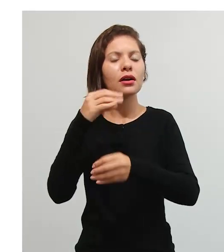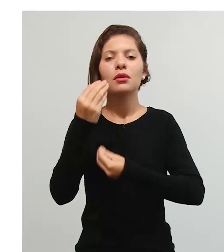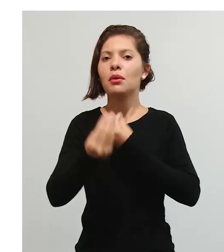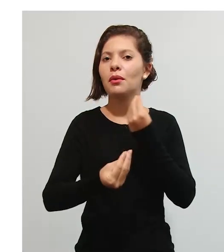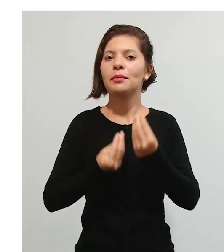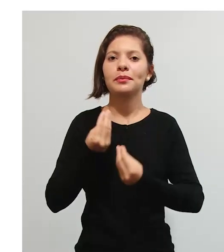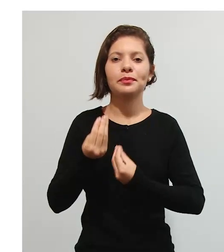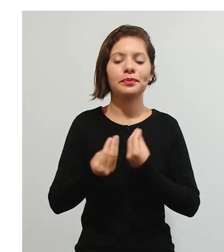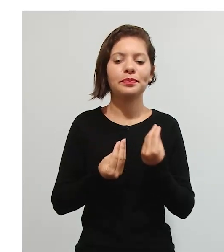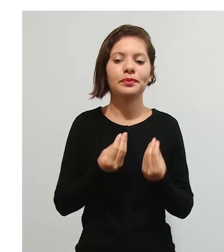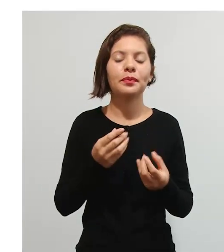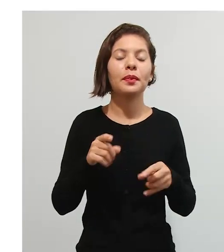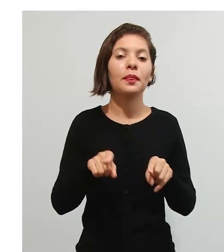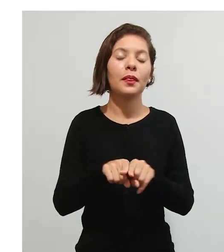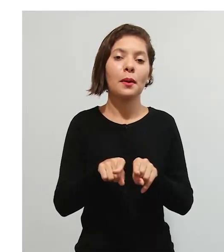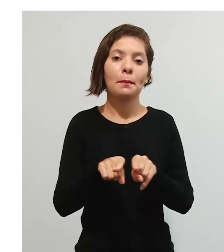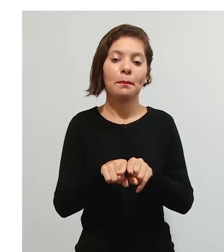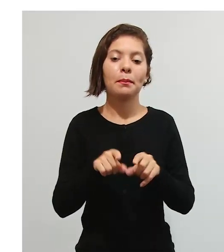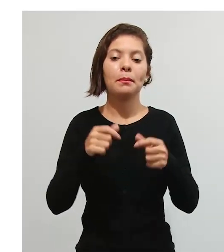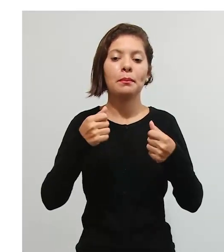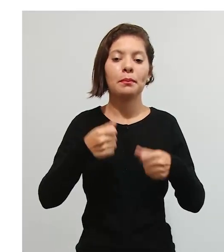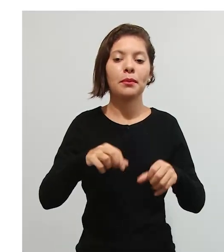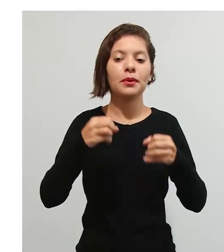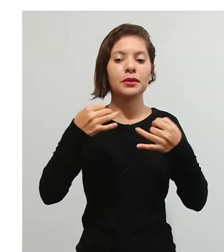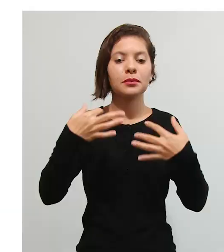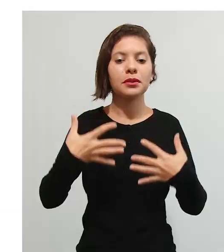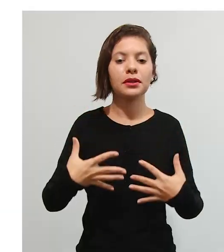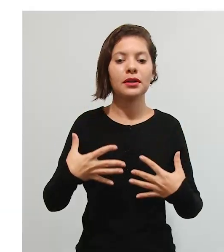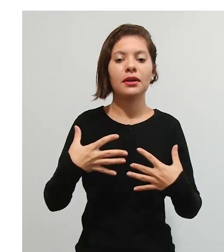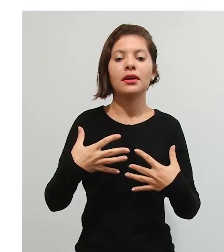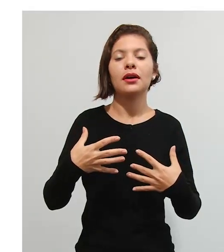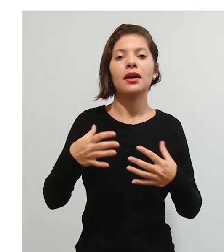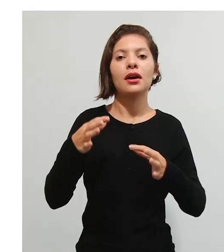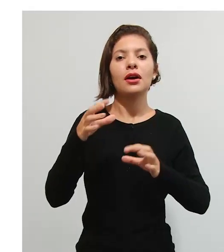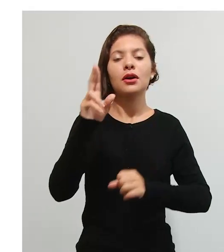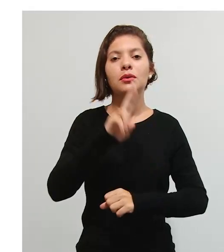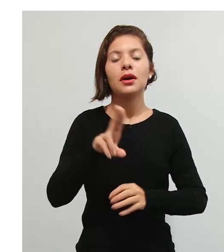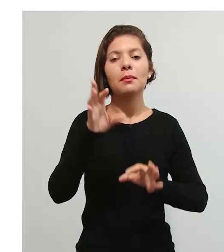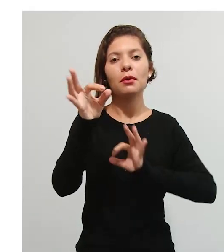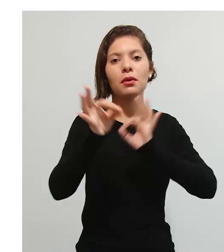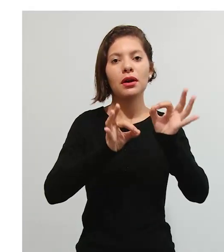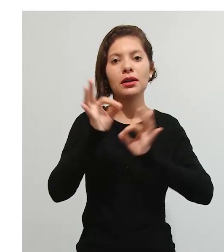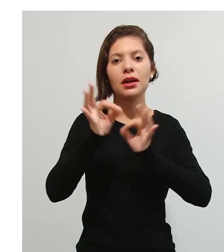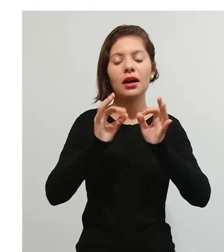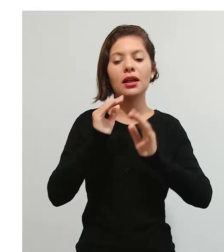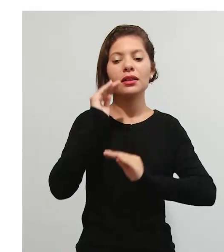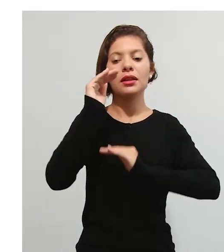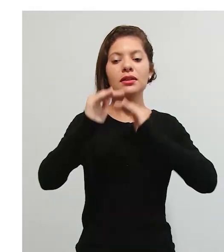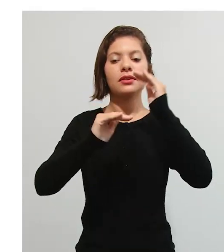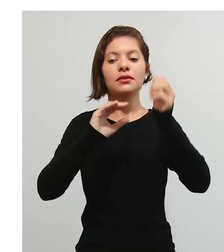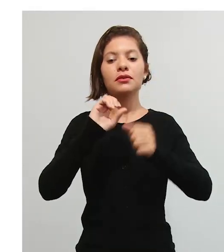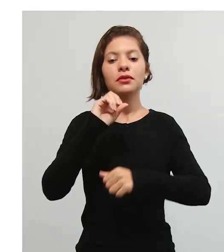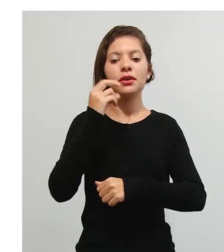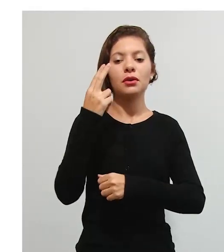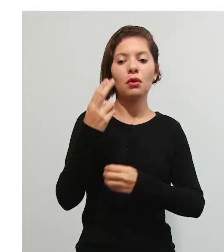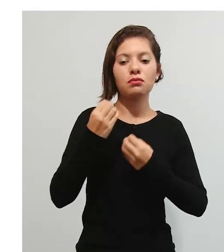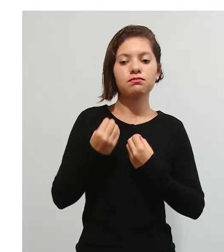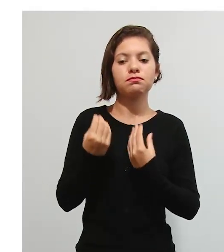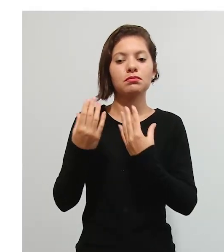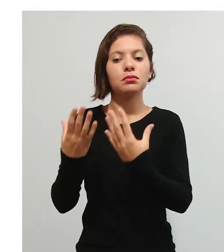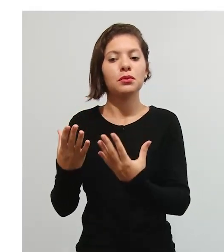o ensino, tá? Podemos dizer que esses canais são utilizados para organizar,